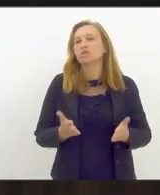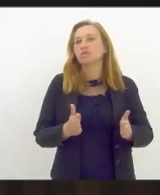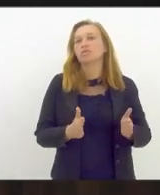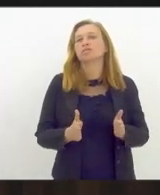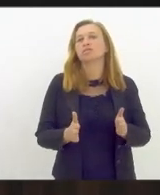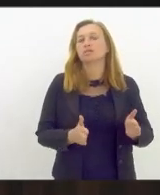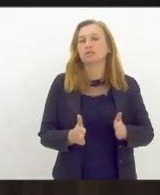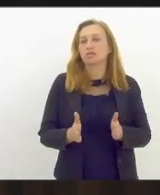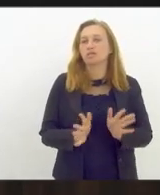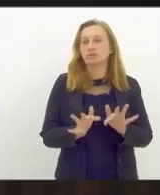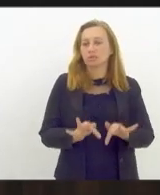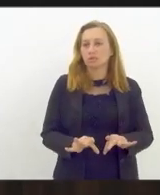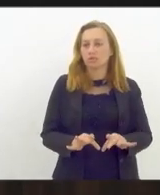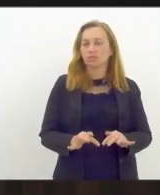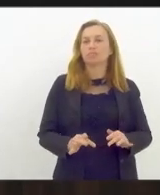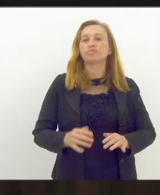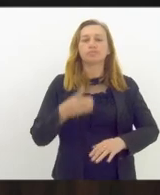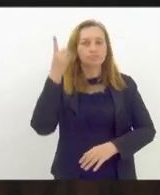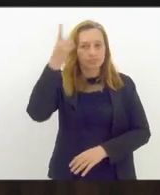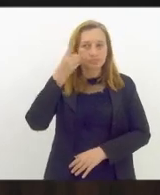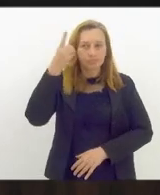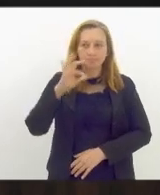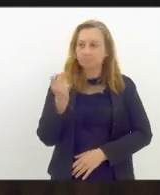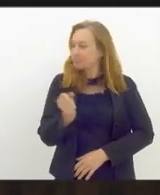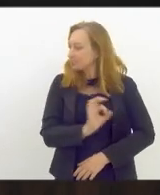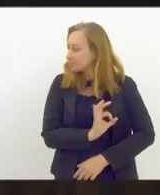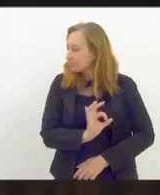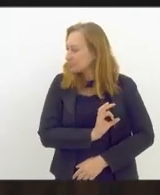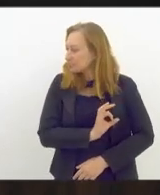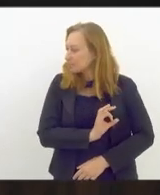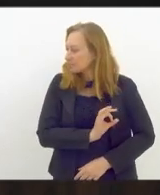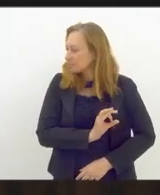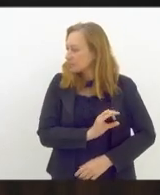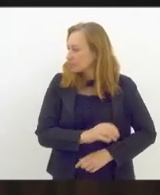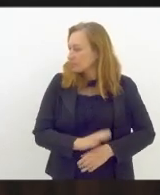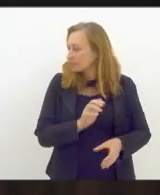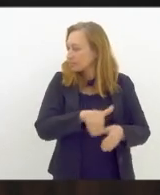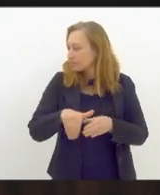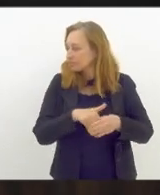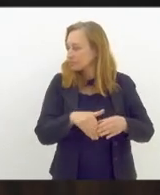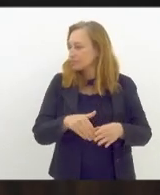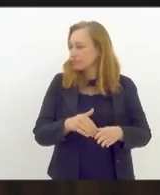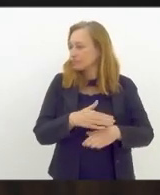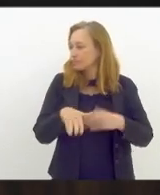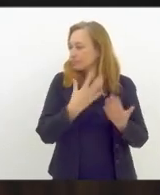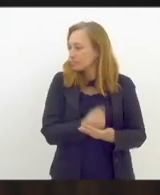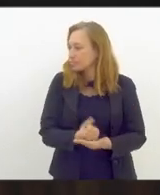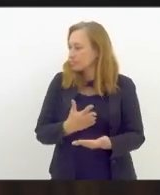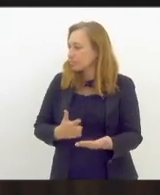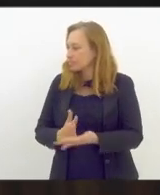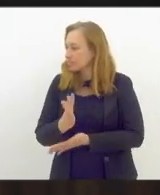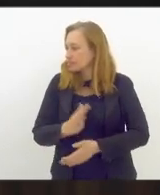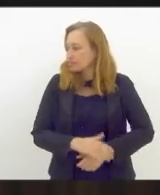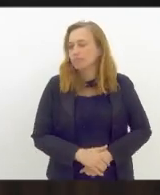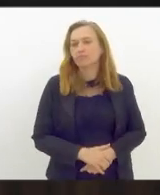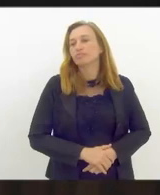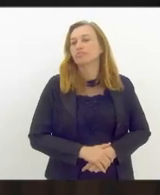validade. É, autoria, deputada Marta Rocha, em votação, os senhores que aprovam permaneçam como estão,